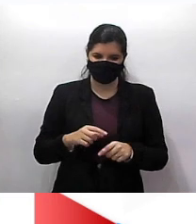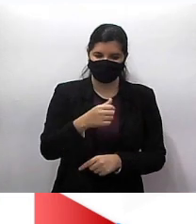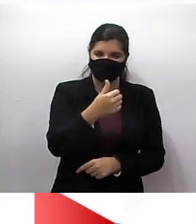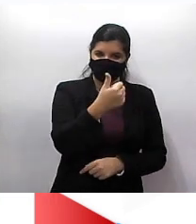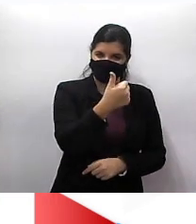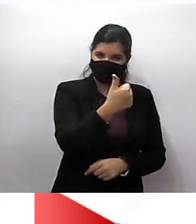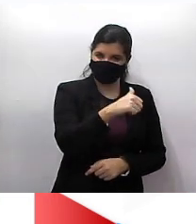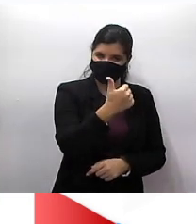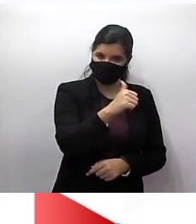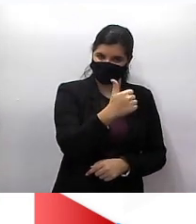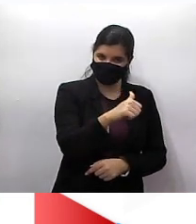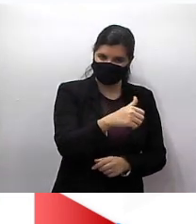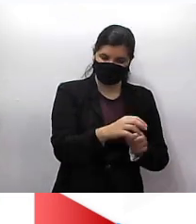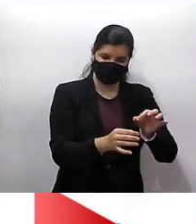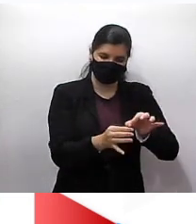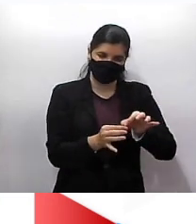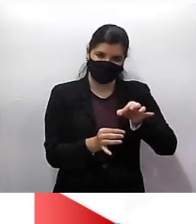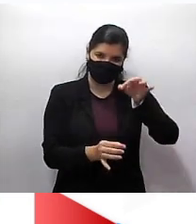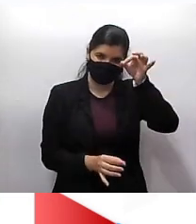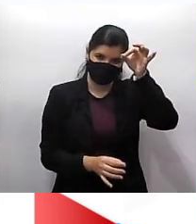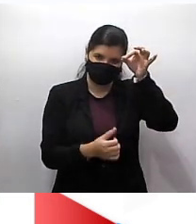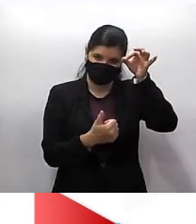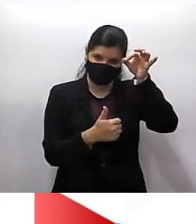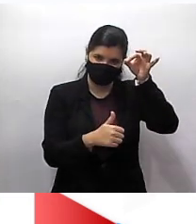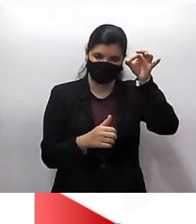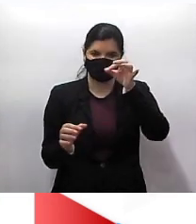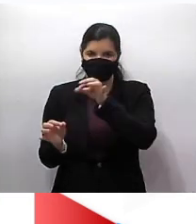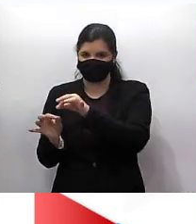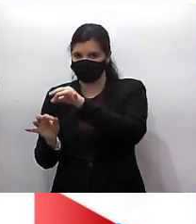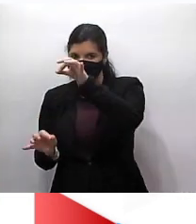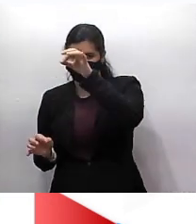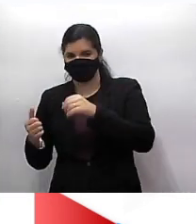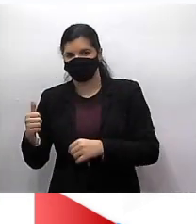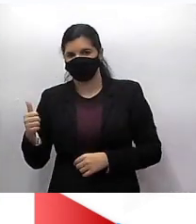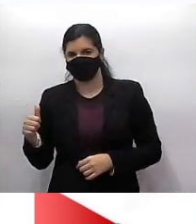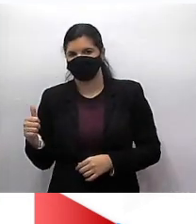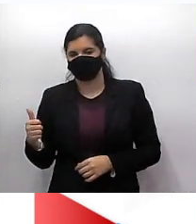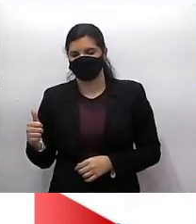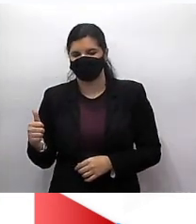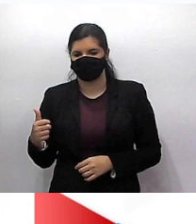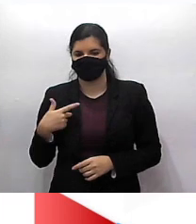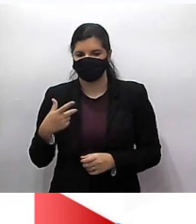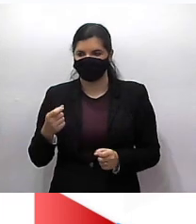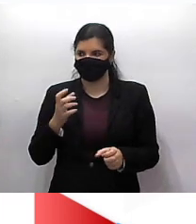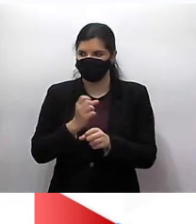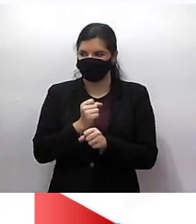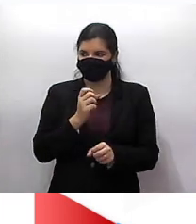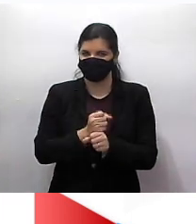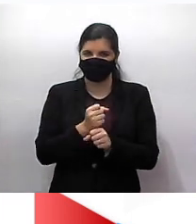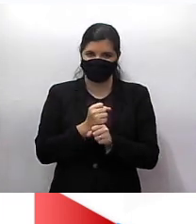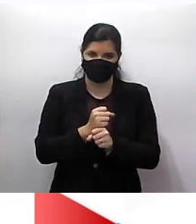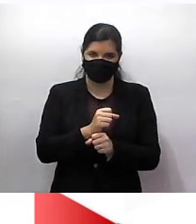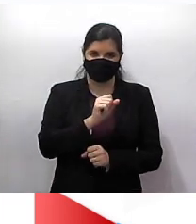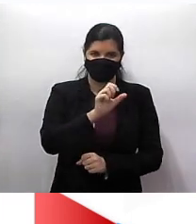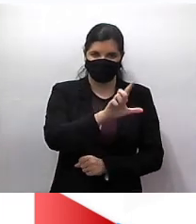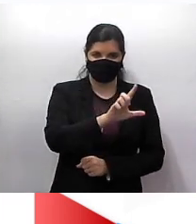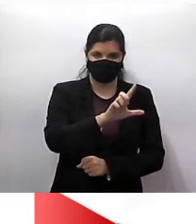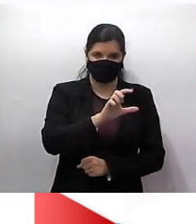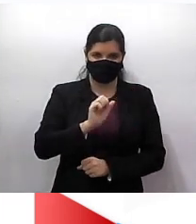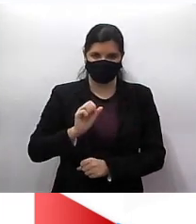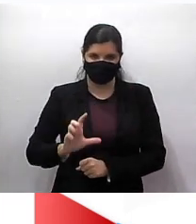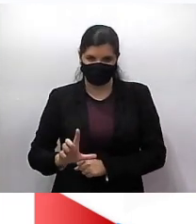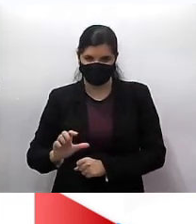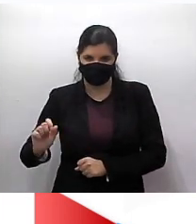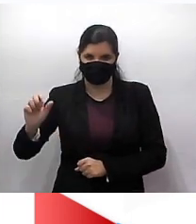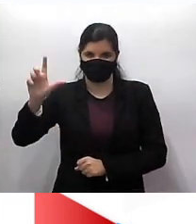e a medida do outro lado também 11. Claro que se eu disser que é um quadrado, eu só preciso da medida de um lado. Estamos colocando